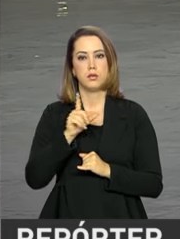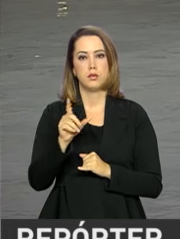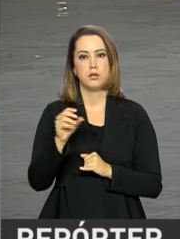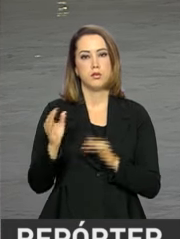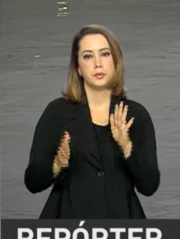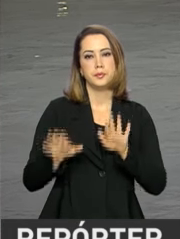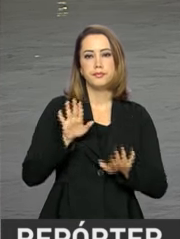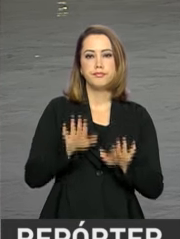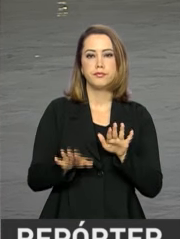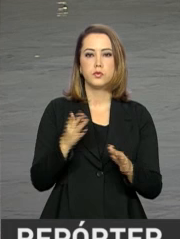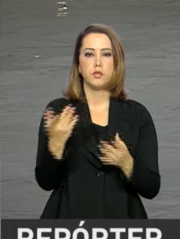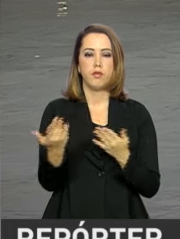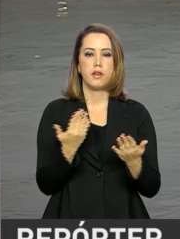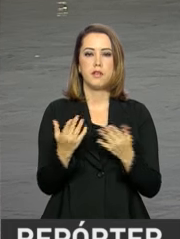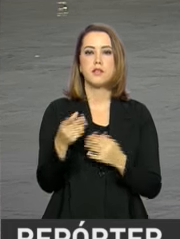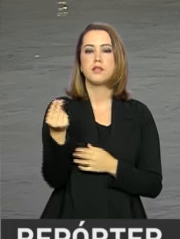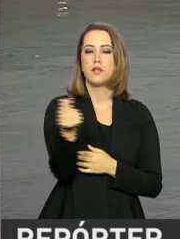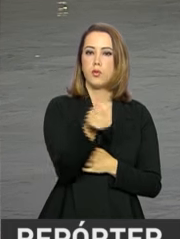de preços de